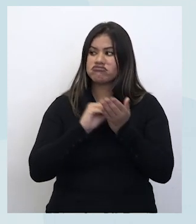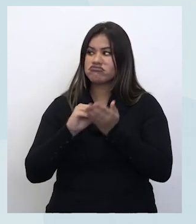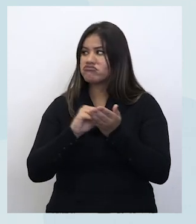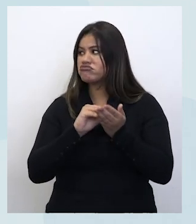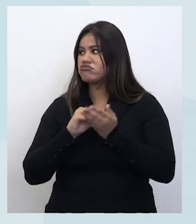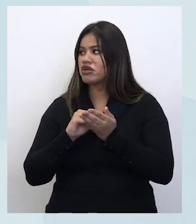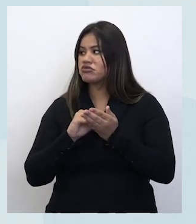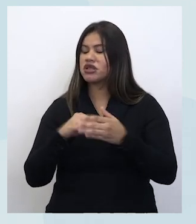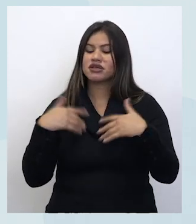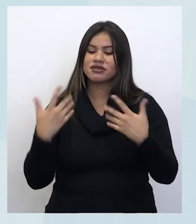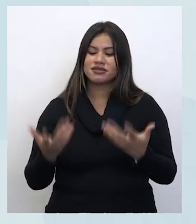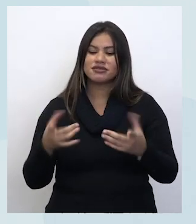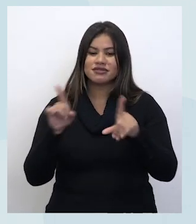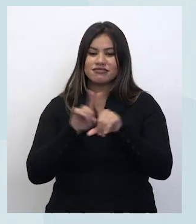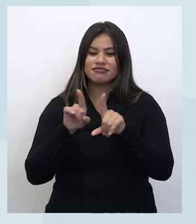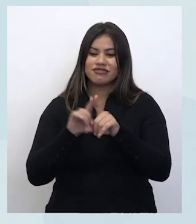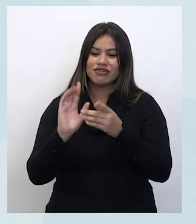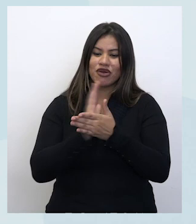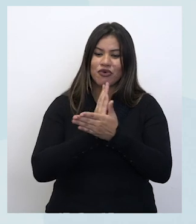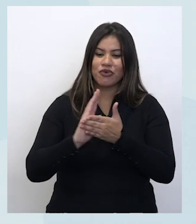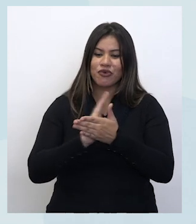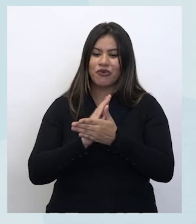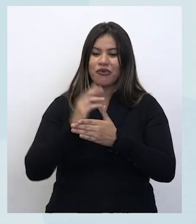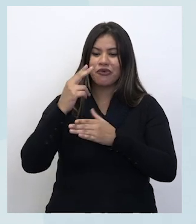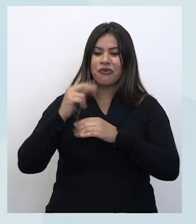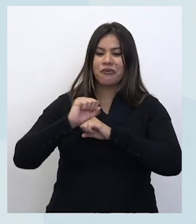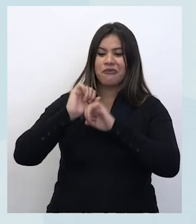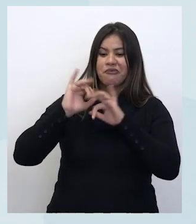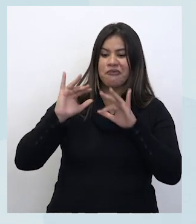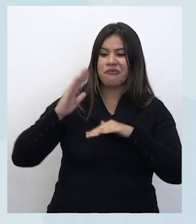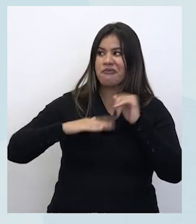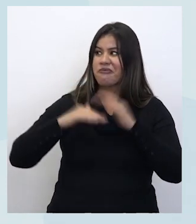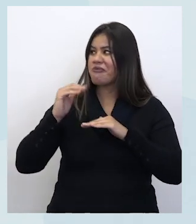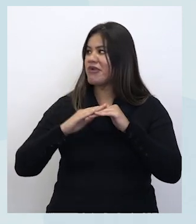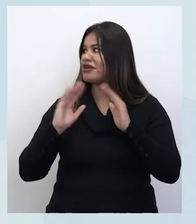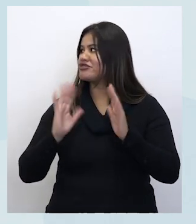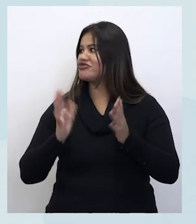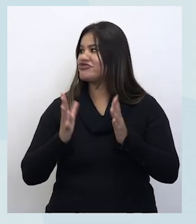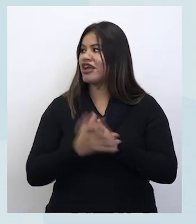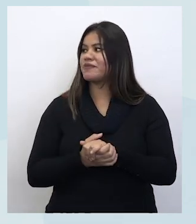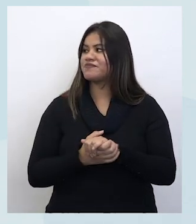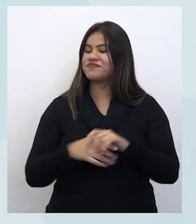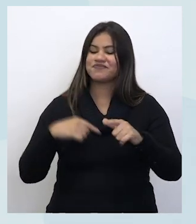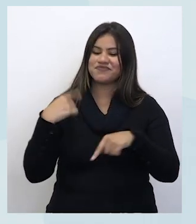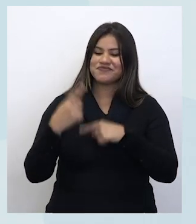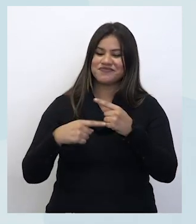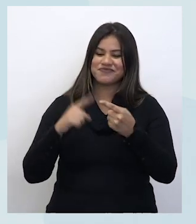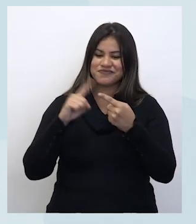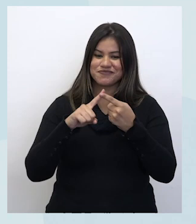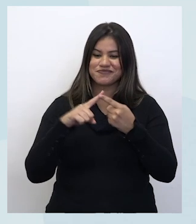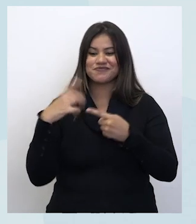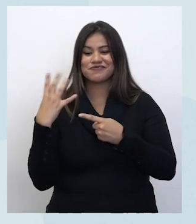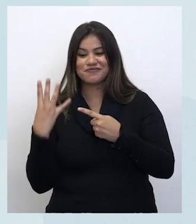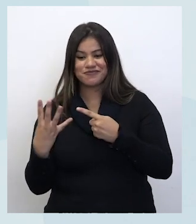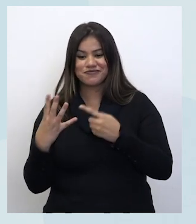onde eu vejo que claramente essa pessoa tem ela plenamente desenvolvida. Depois que eu fiz a leitura do degrau 1 e do degrau